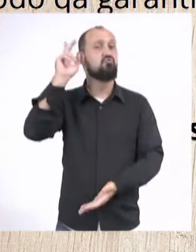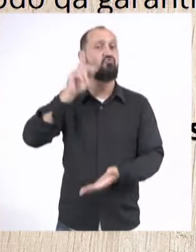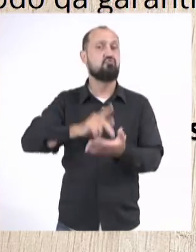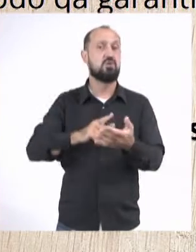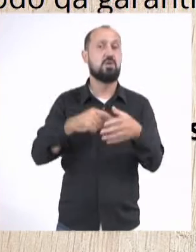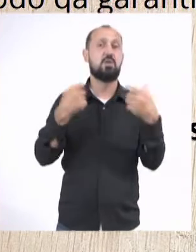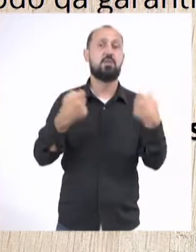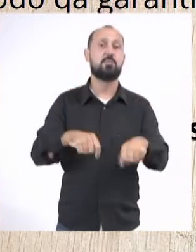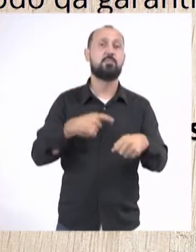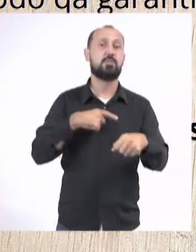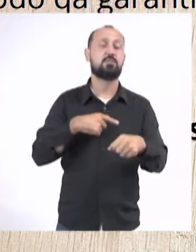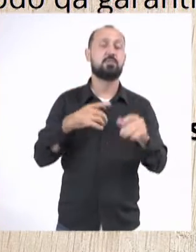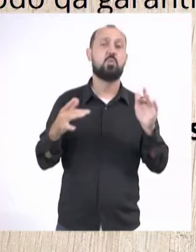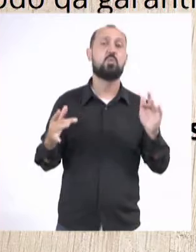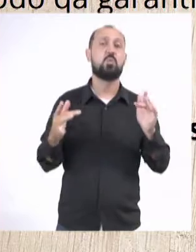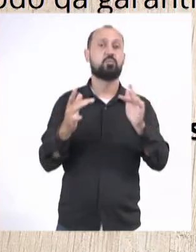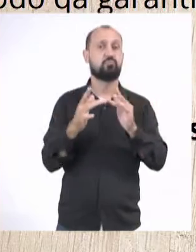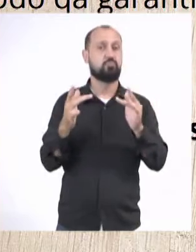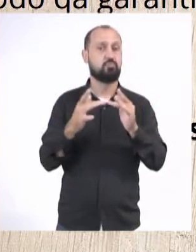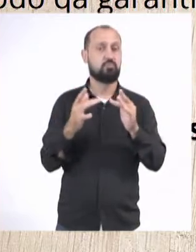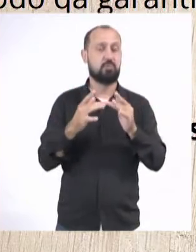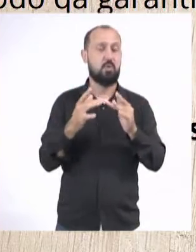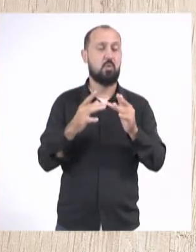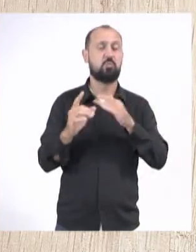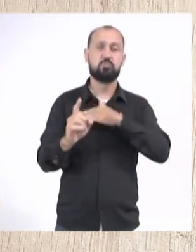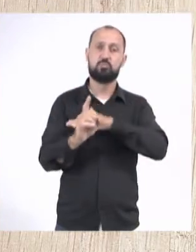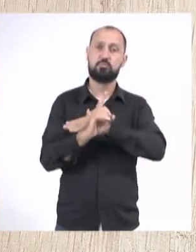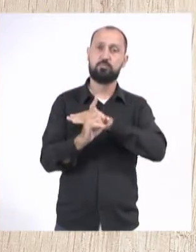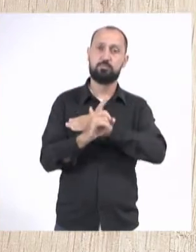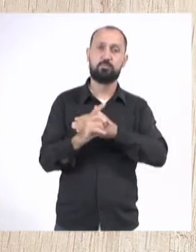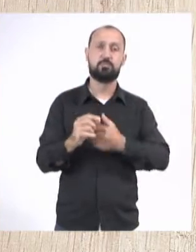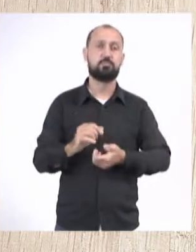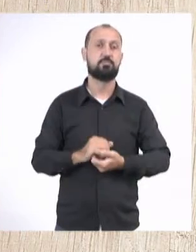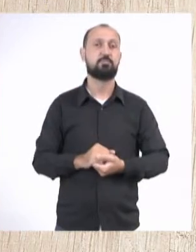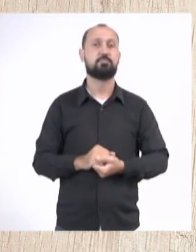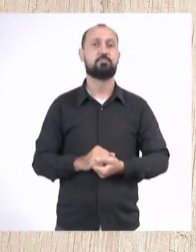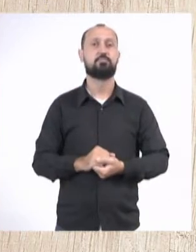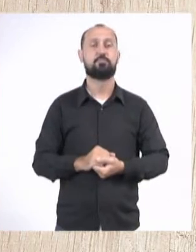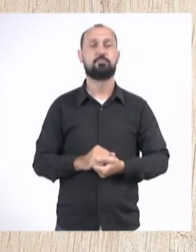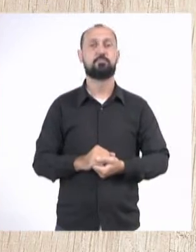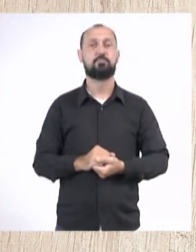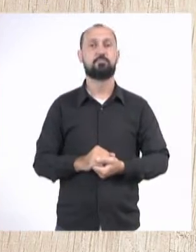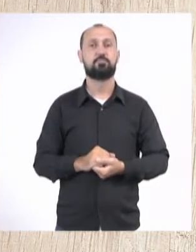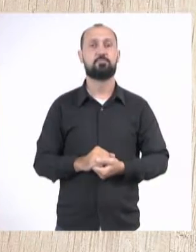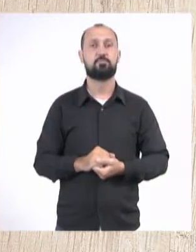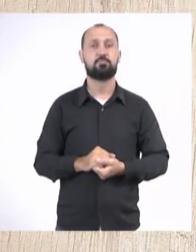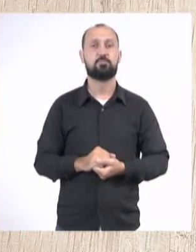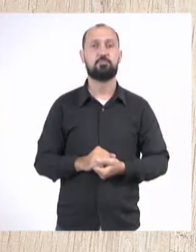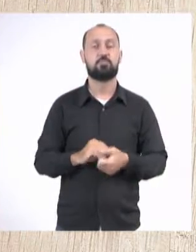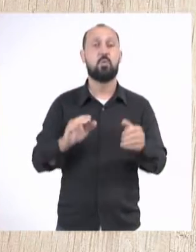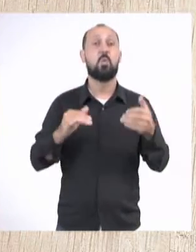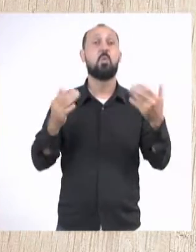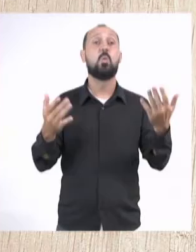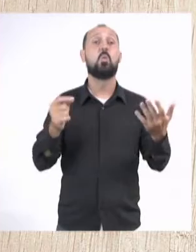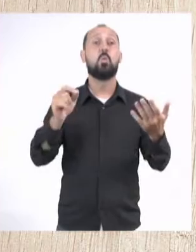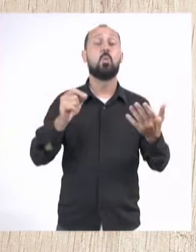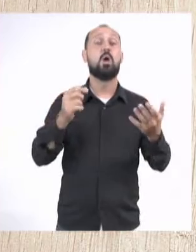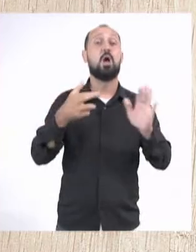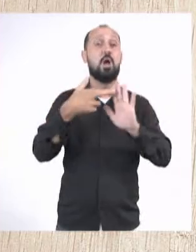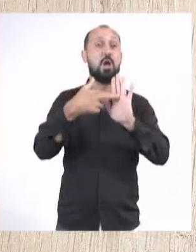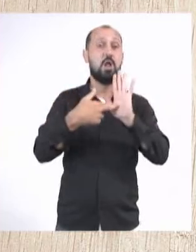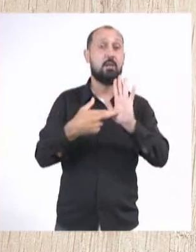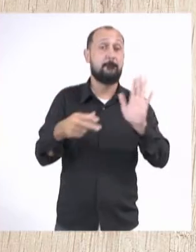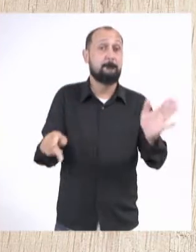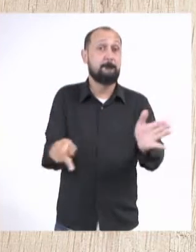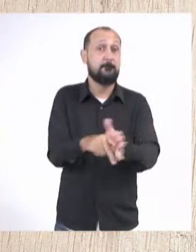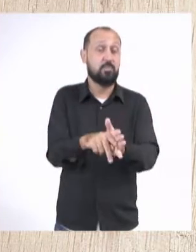realmente devem ter acesso ao serviço, ao programa. Mas aí, no que diz respeito à